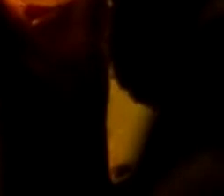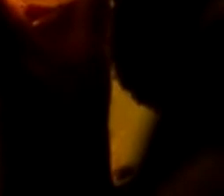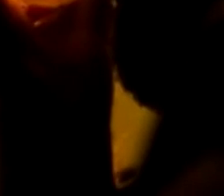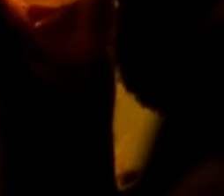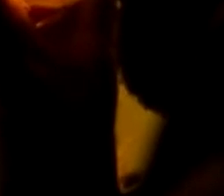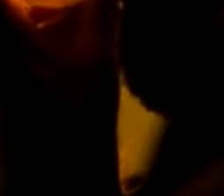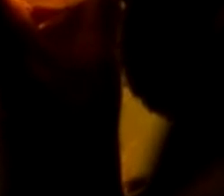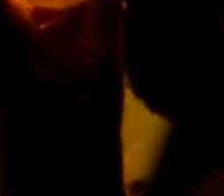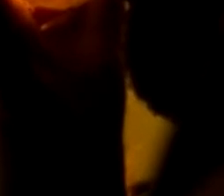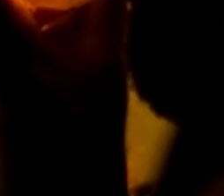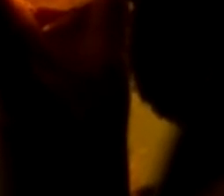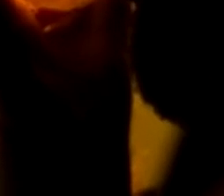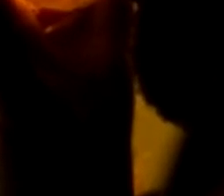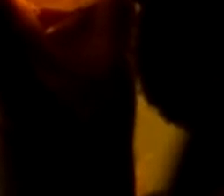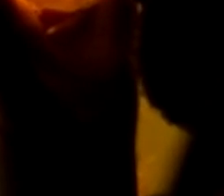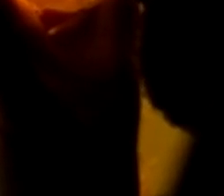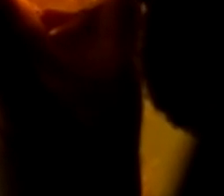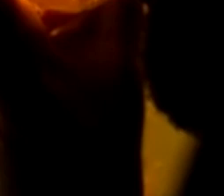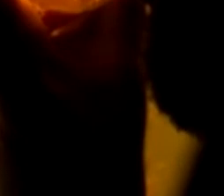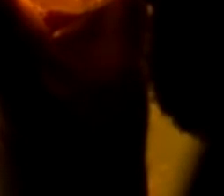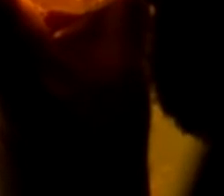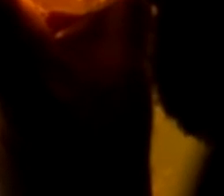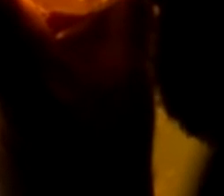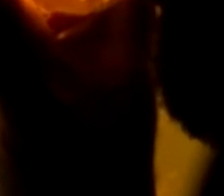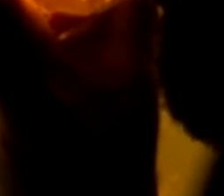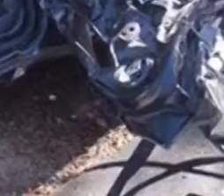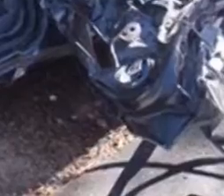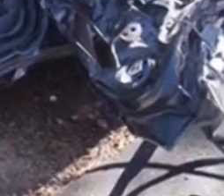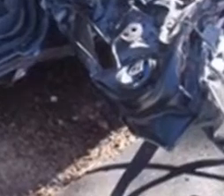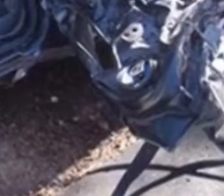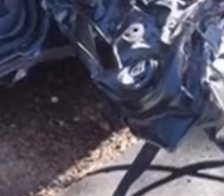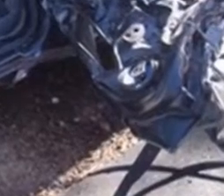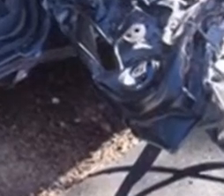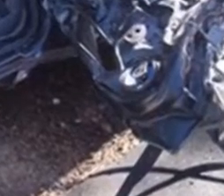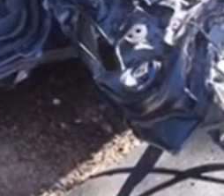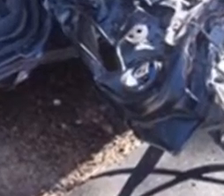E essa arma matou uma família.